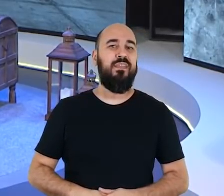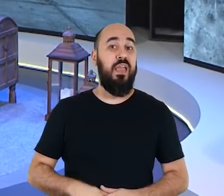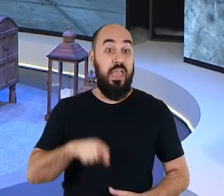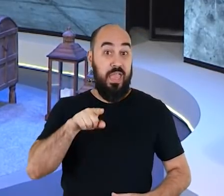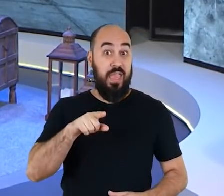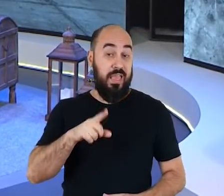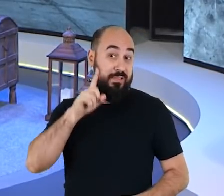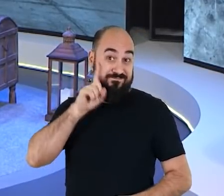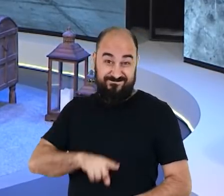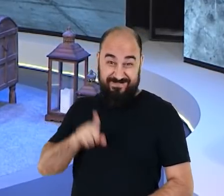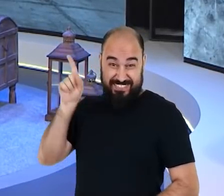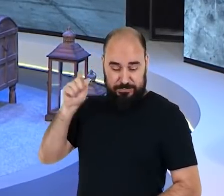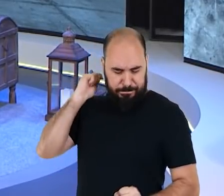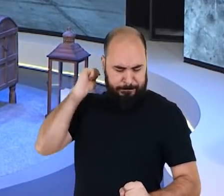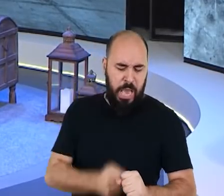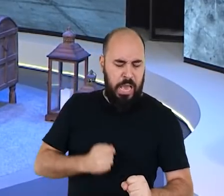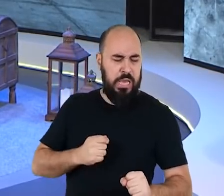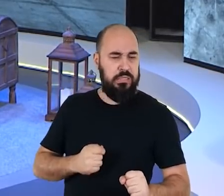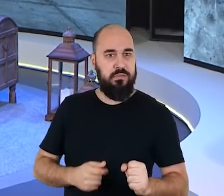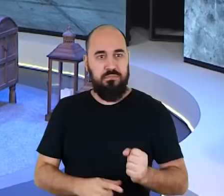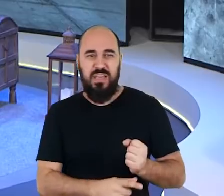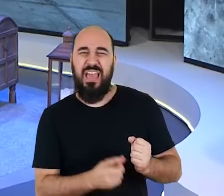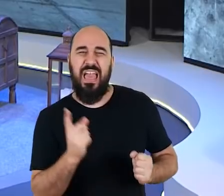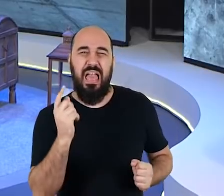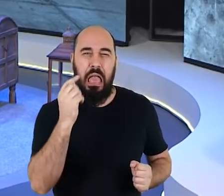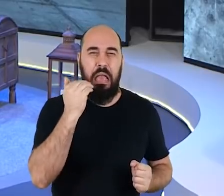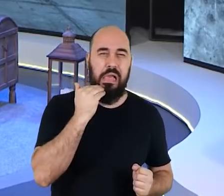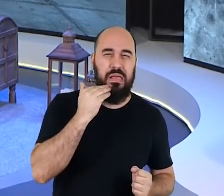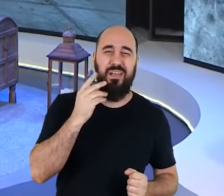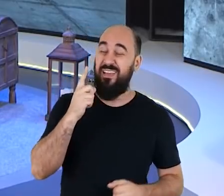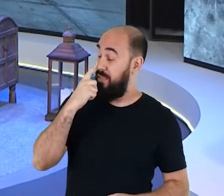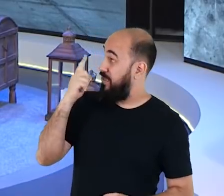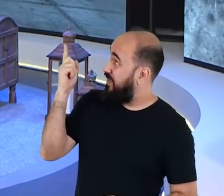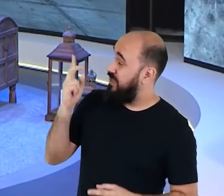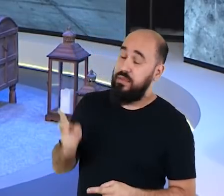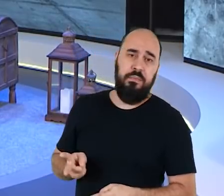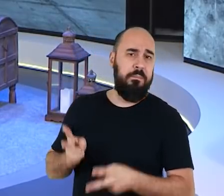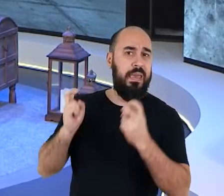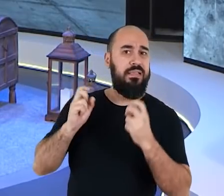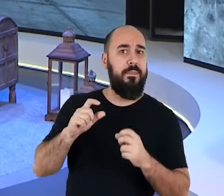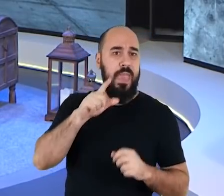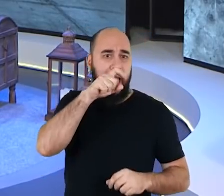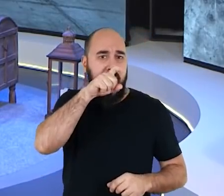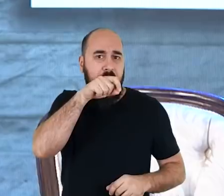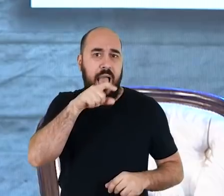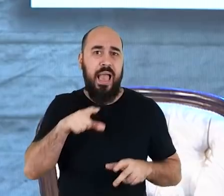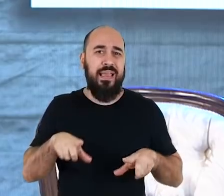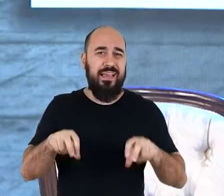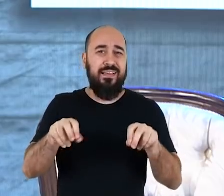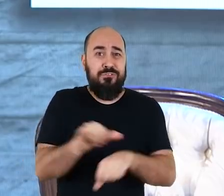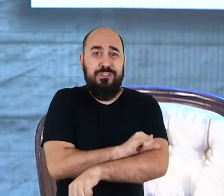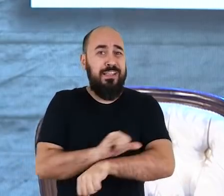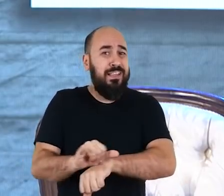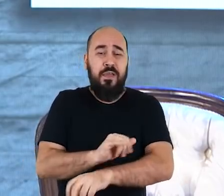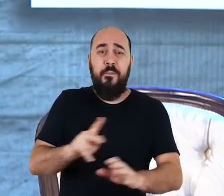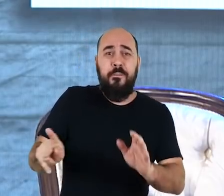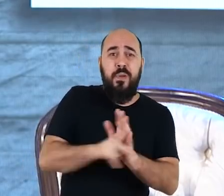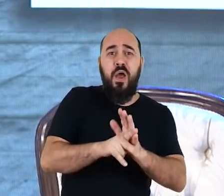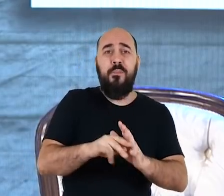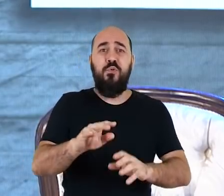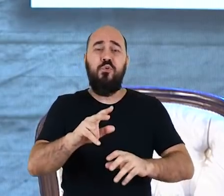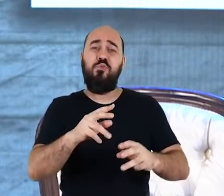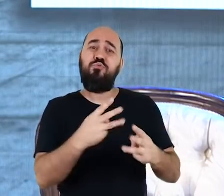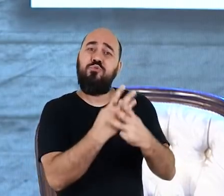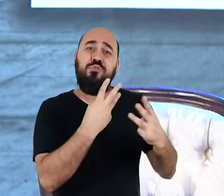uma águia cunhada ali. Esta foi uma maneira judaica de resolver o problema